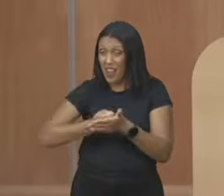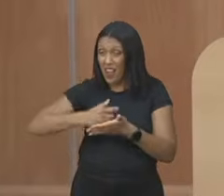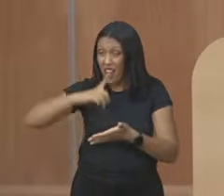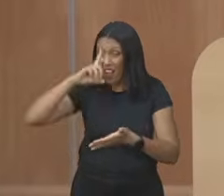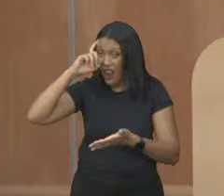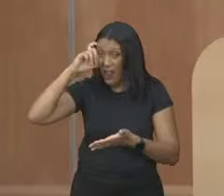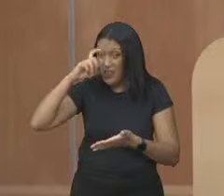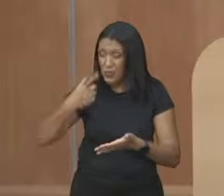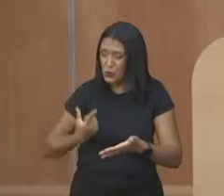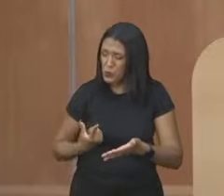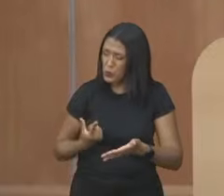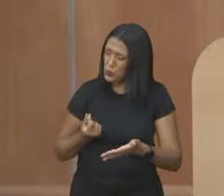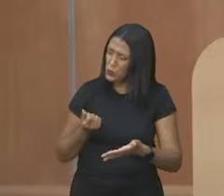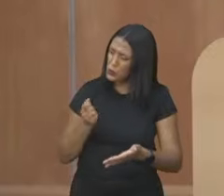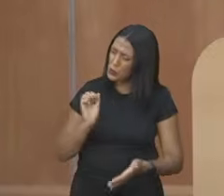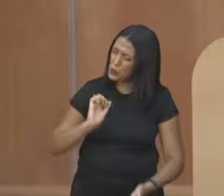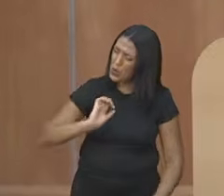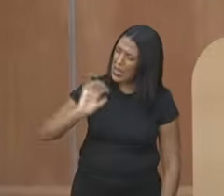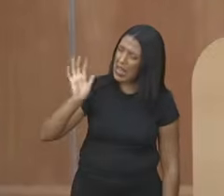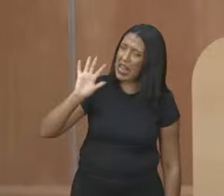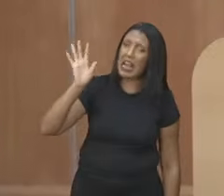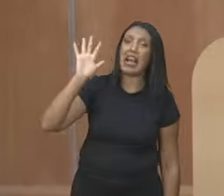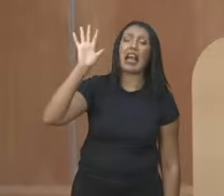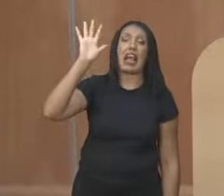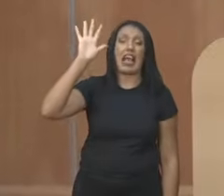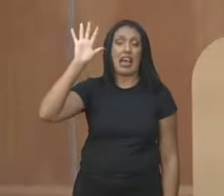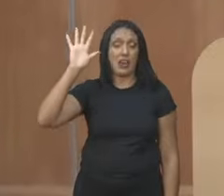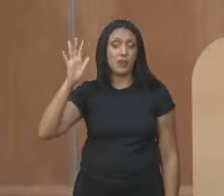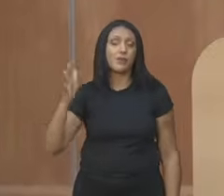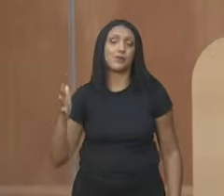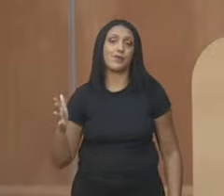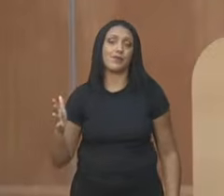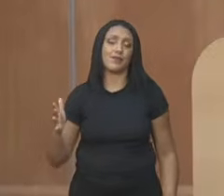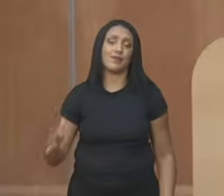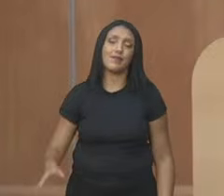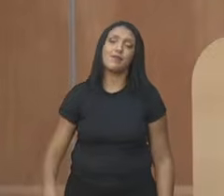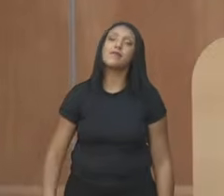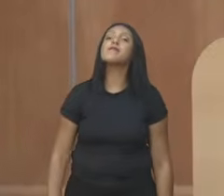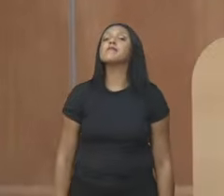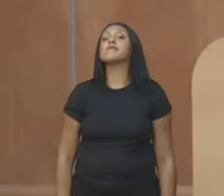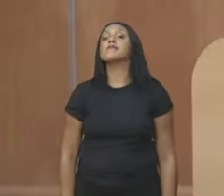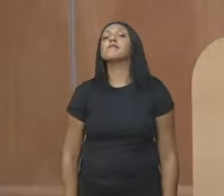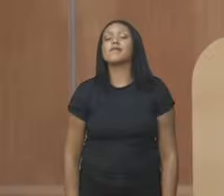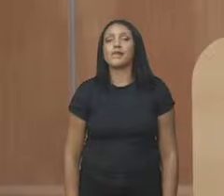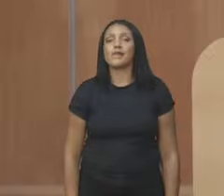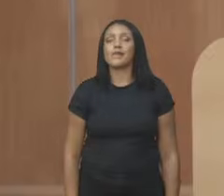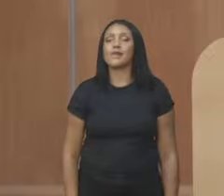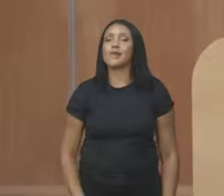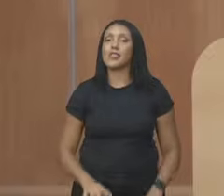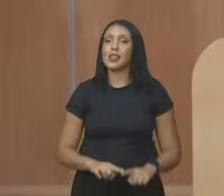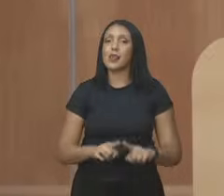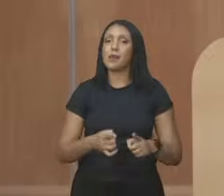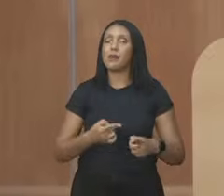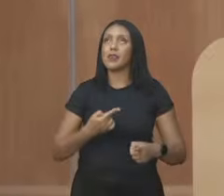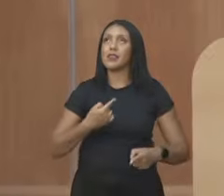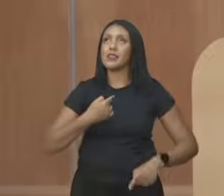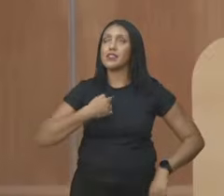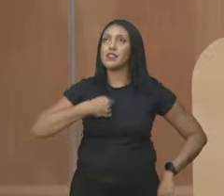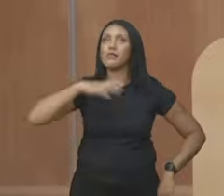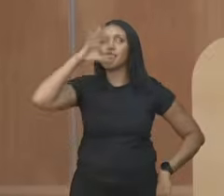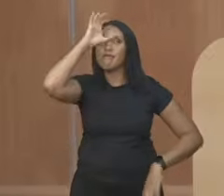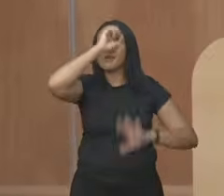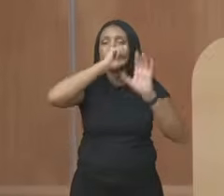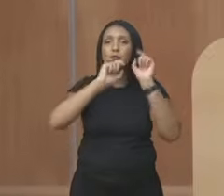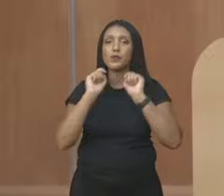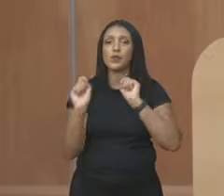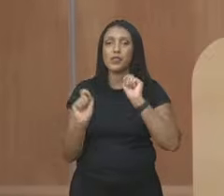isso no peito como um desafio para que, quando a gente se depara com as casas que vêm para